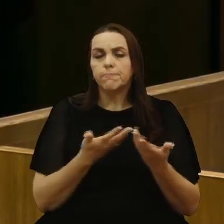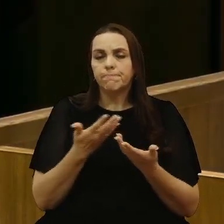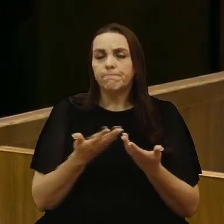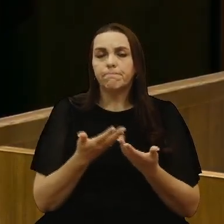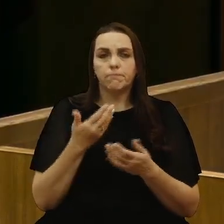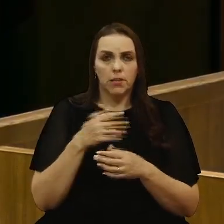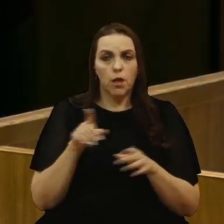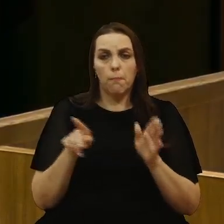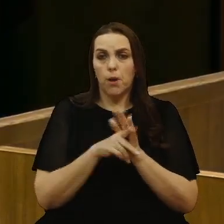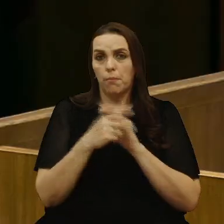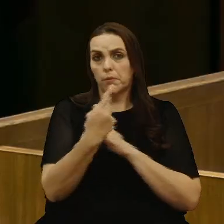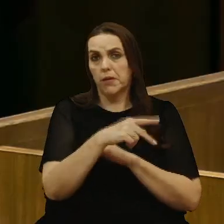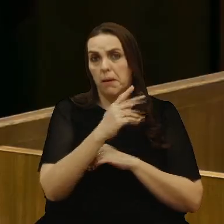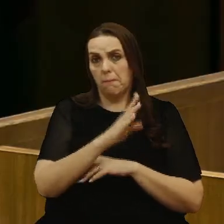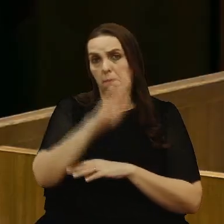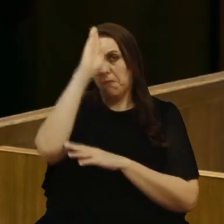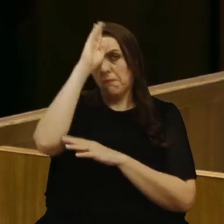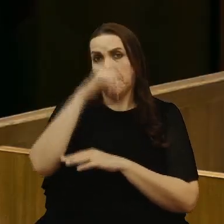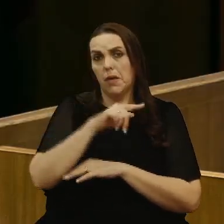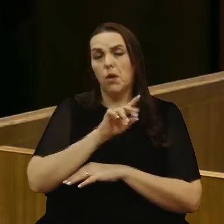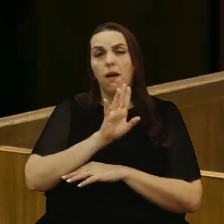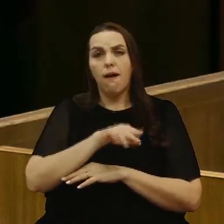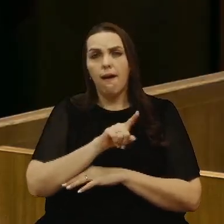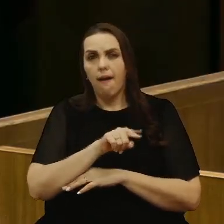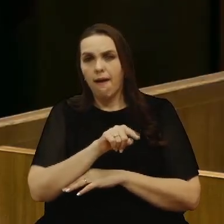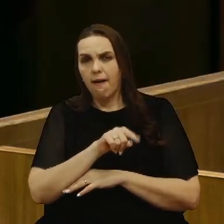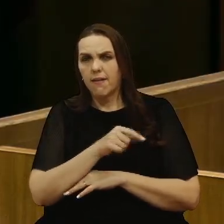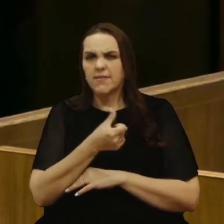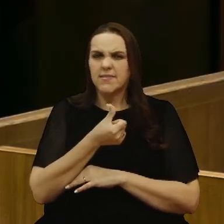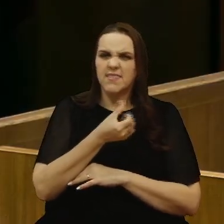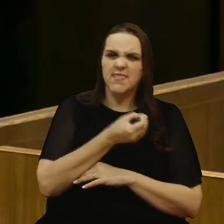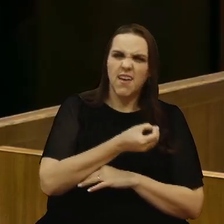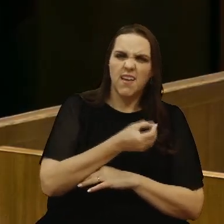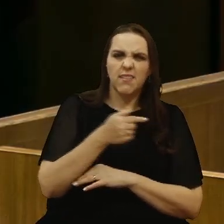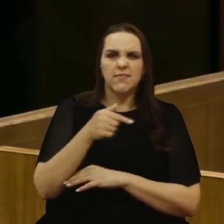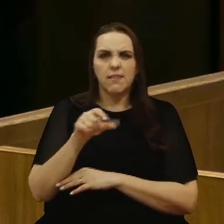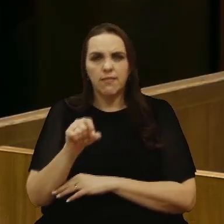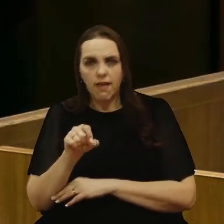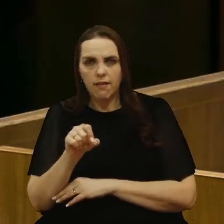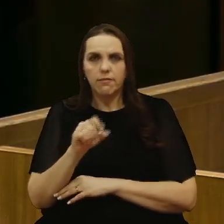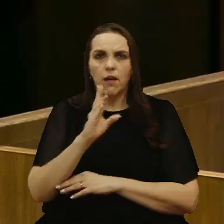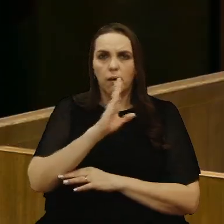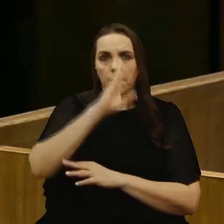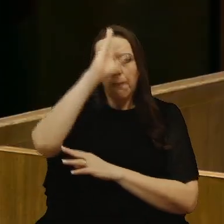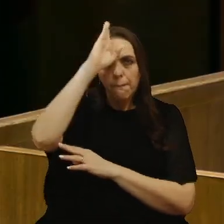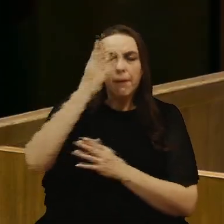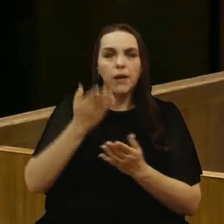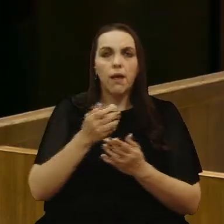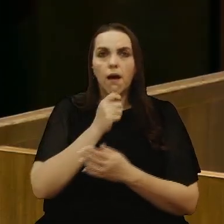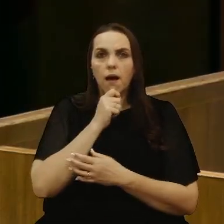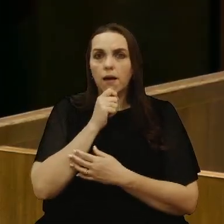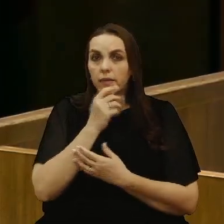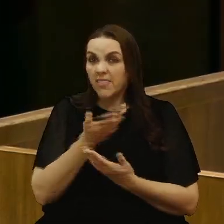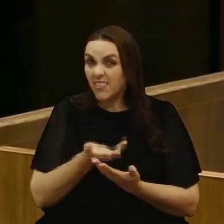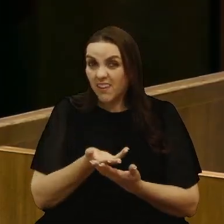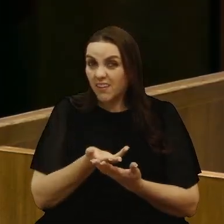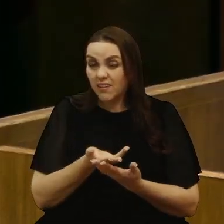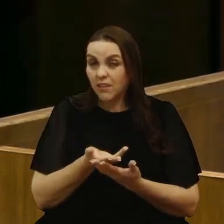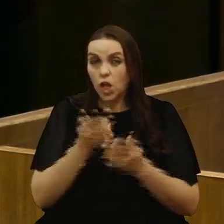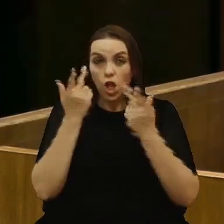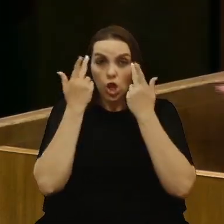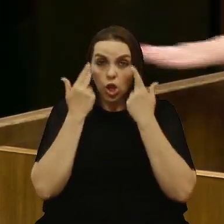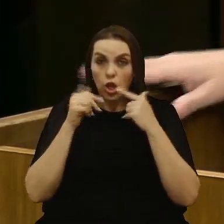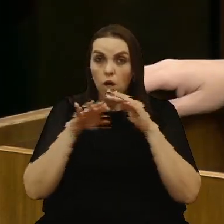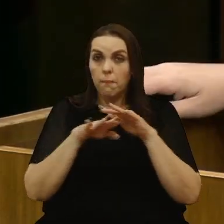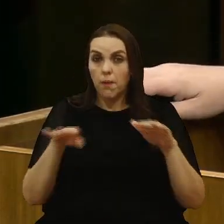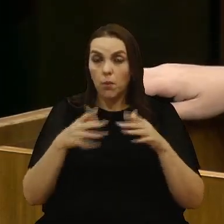próprios bombeiros que cerca de 60, 70 bombeiros ainda só seria o normal para